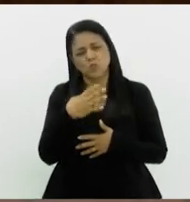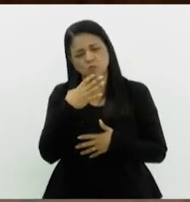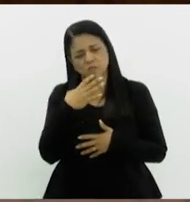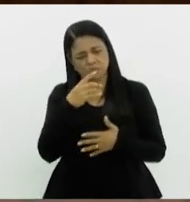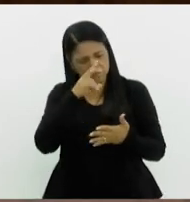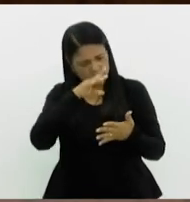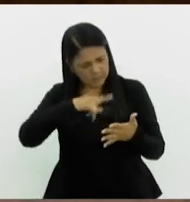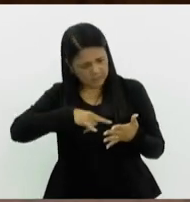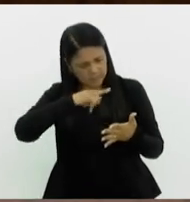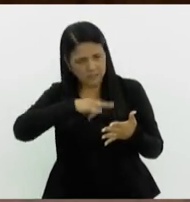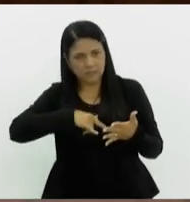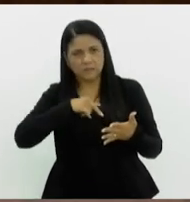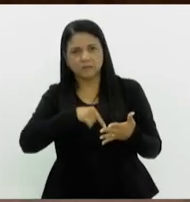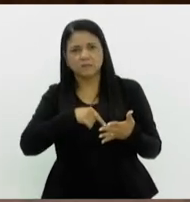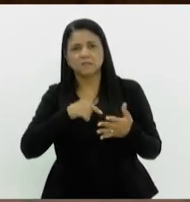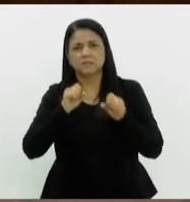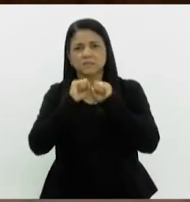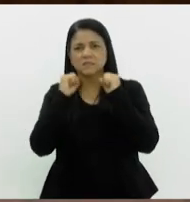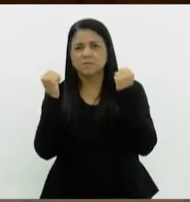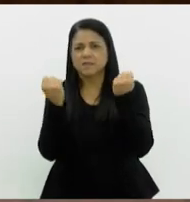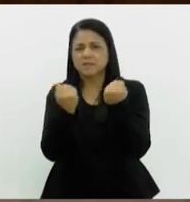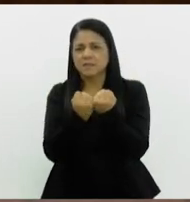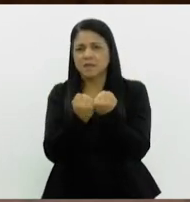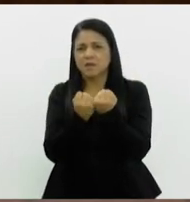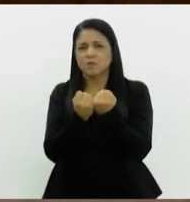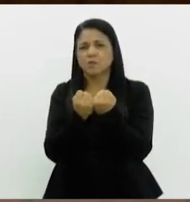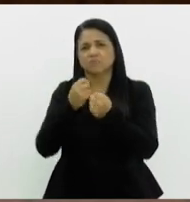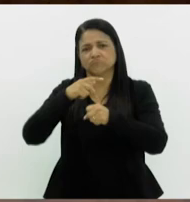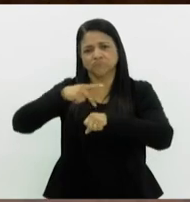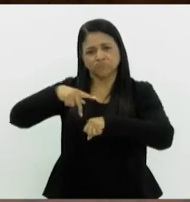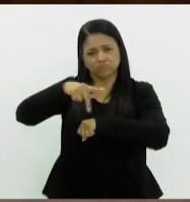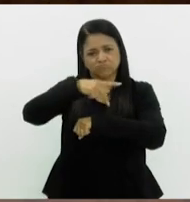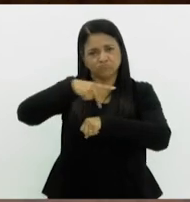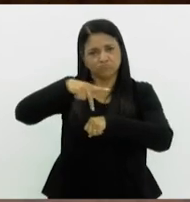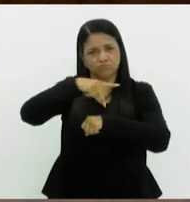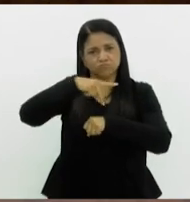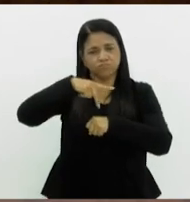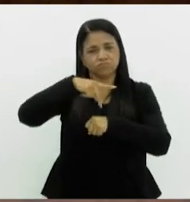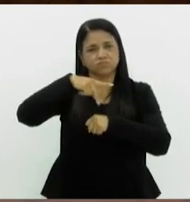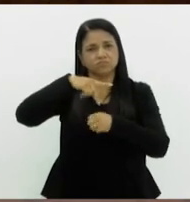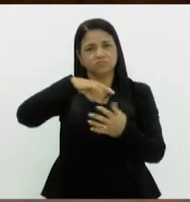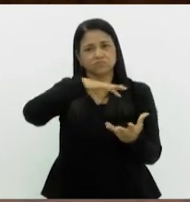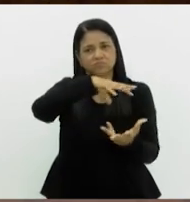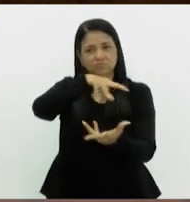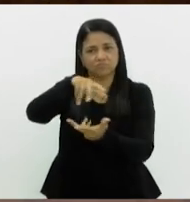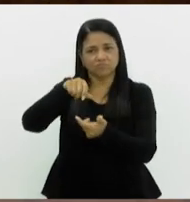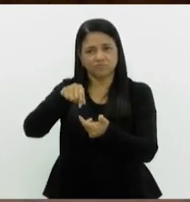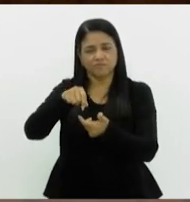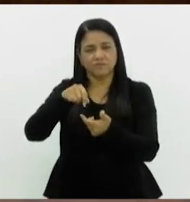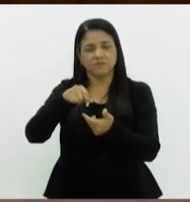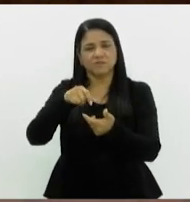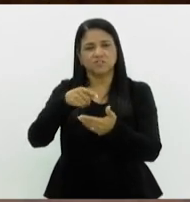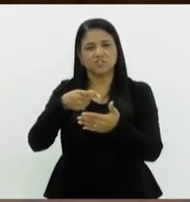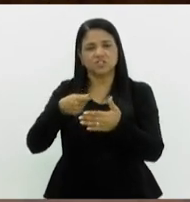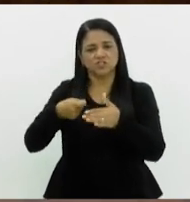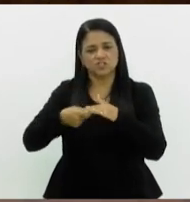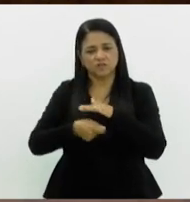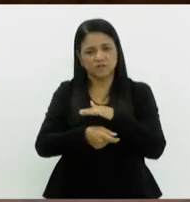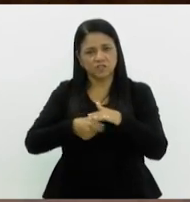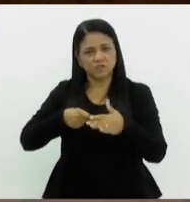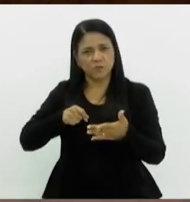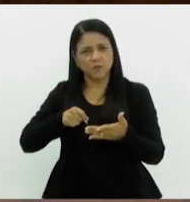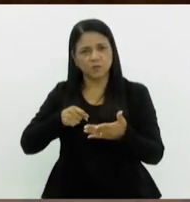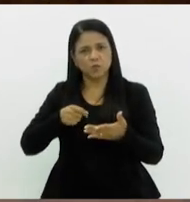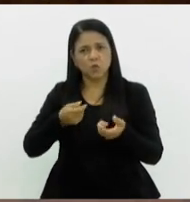desse seminário internacional de desinvestimento e controle das polícias,